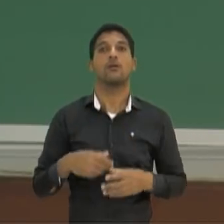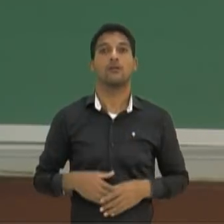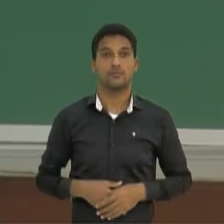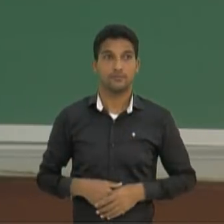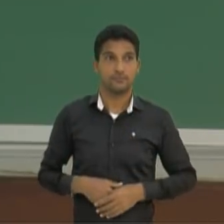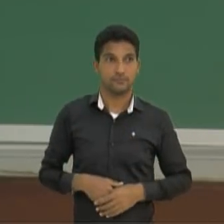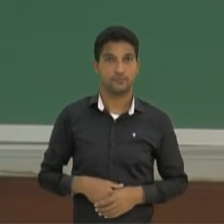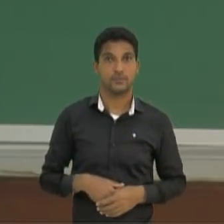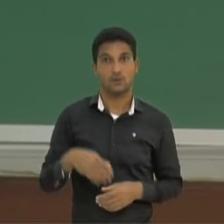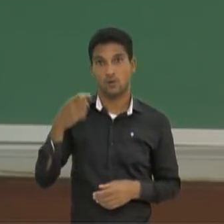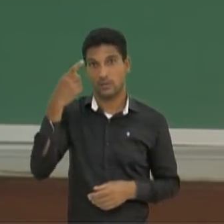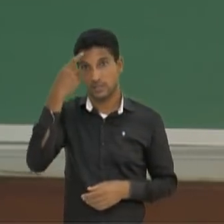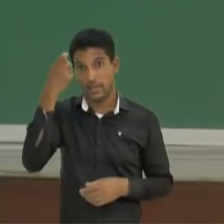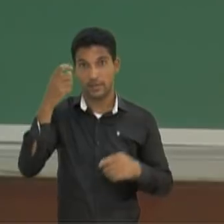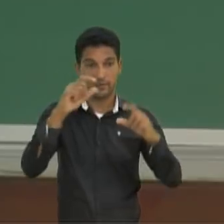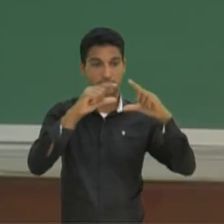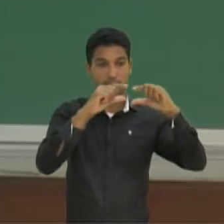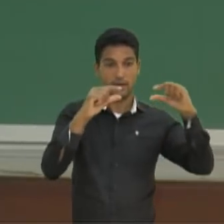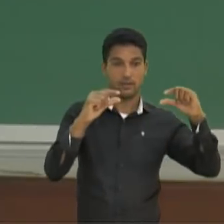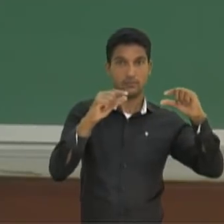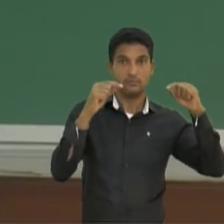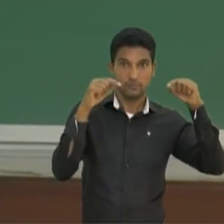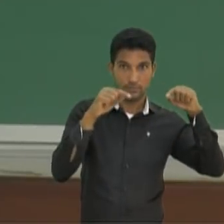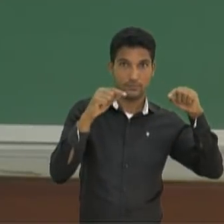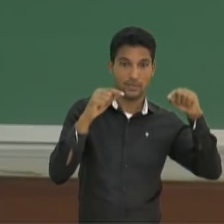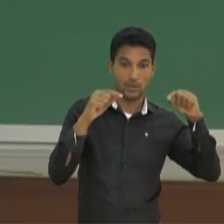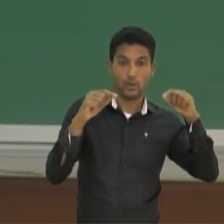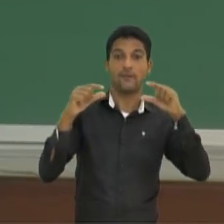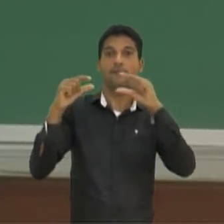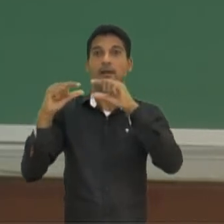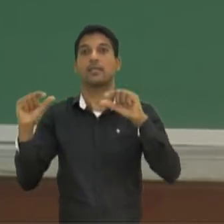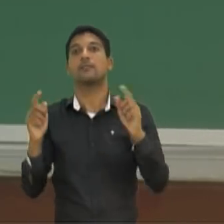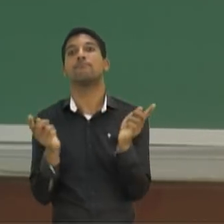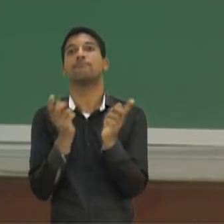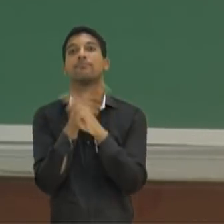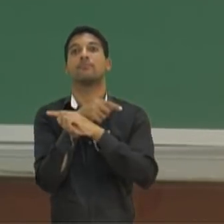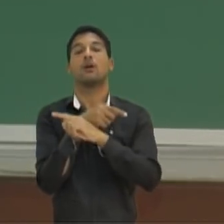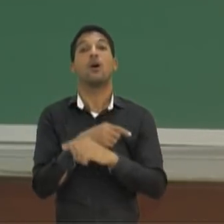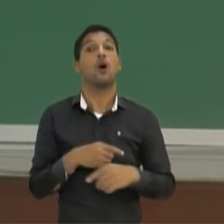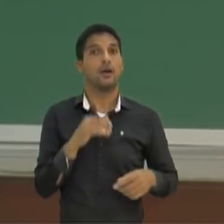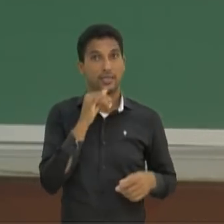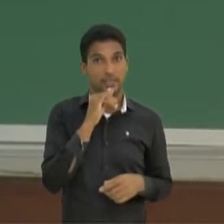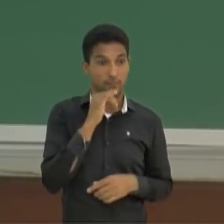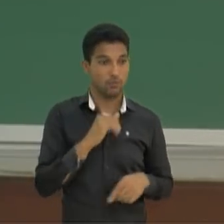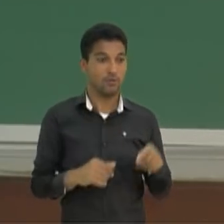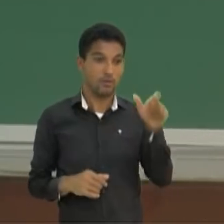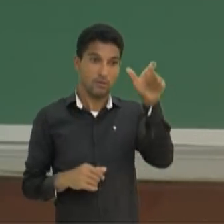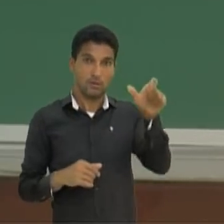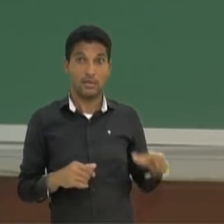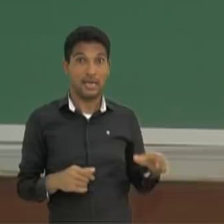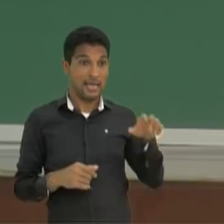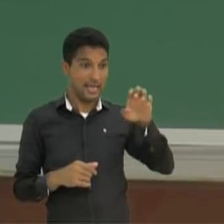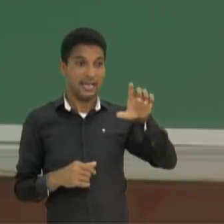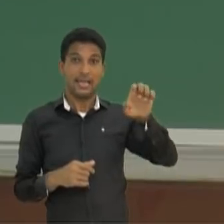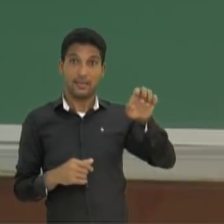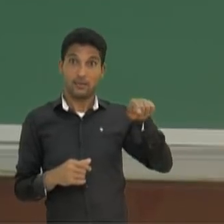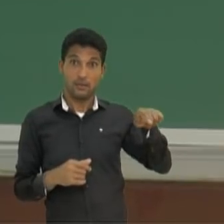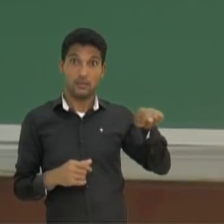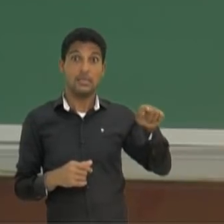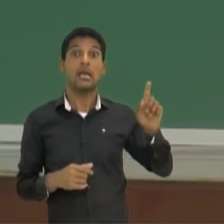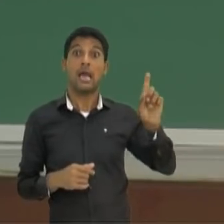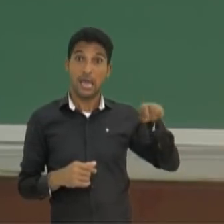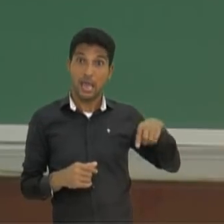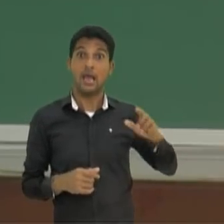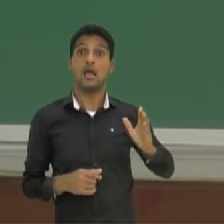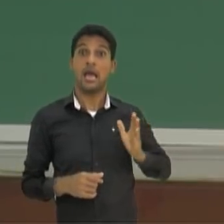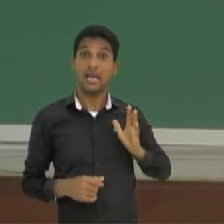uma ideia inicial, né? Vejam nos exemplos ali, ele era muito rico, mas não era feliz. Então, além do mas,